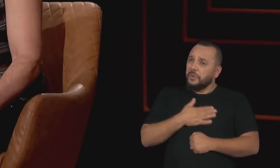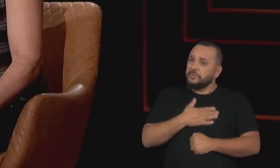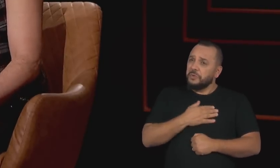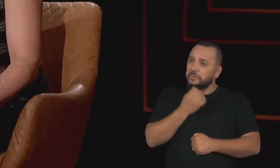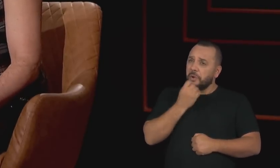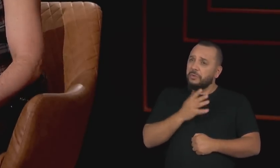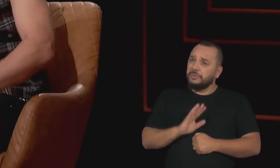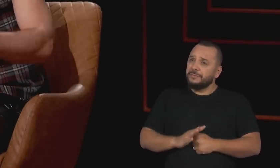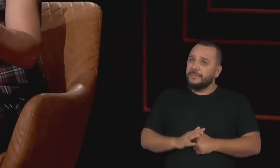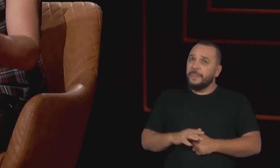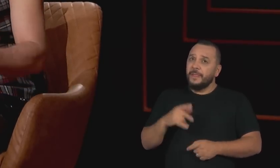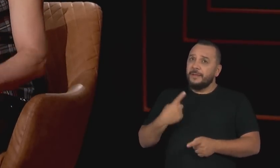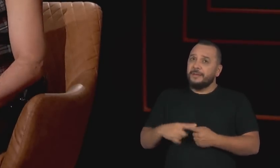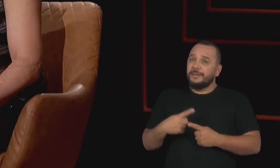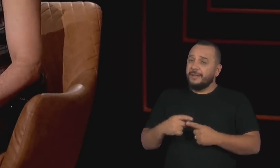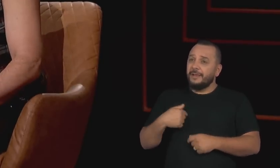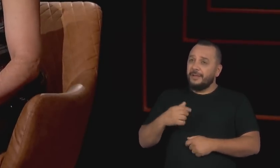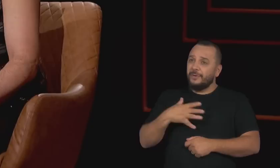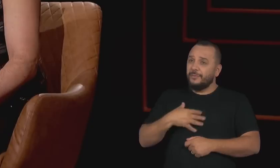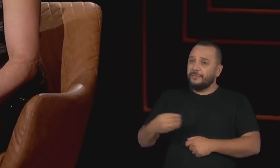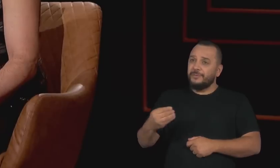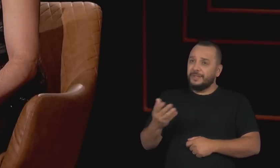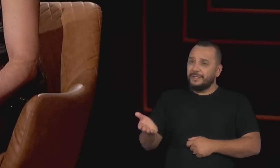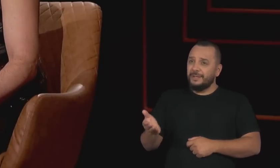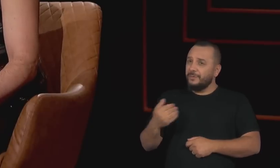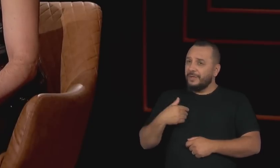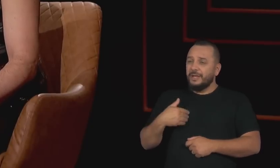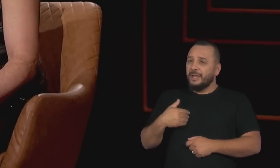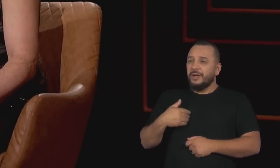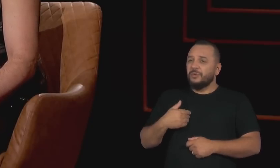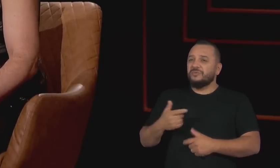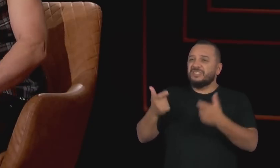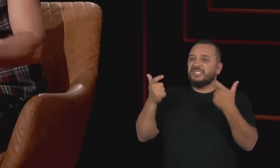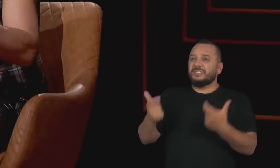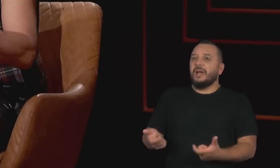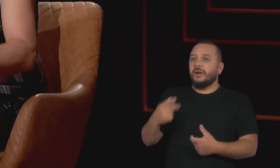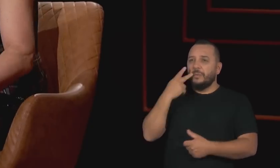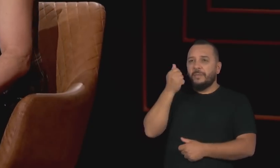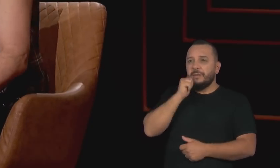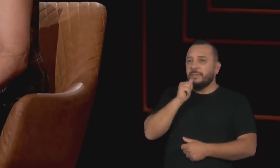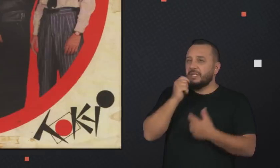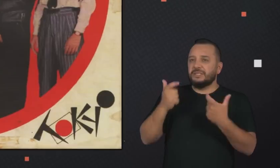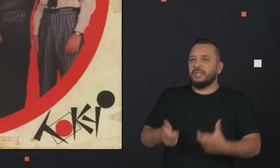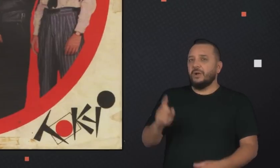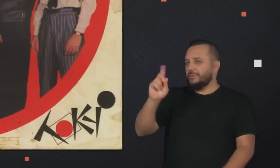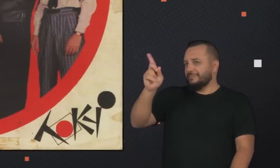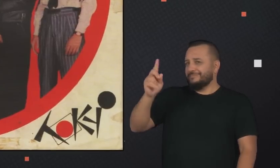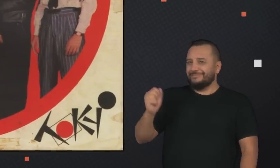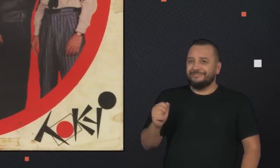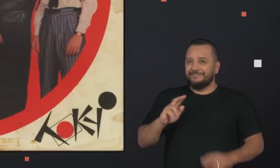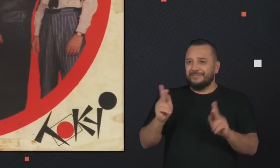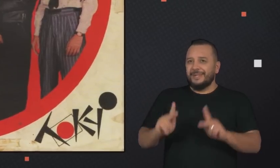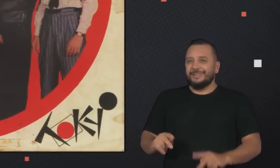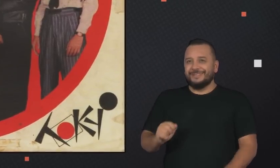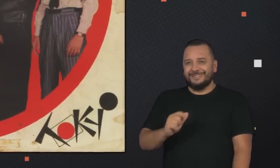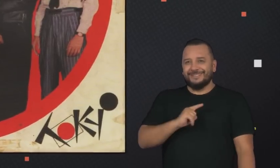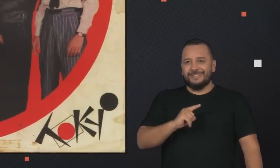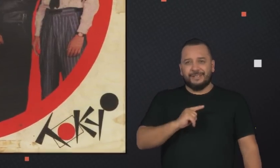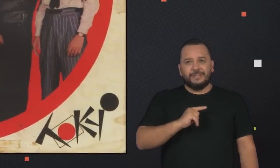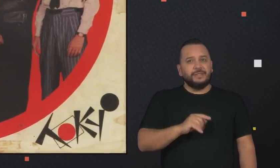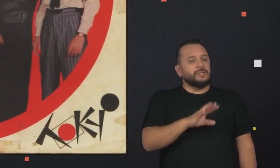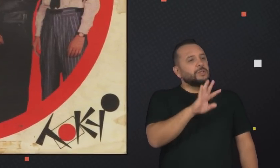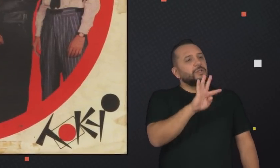eu sou um irmão, eu sou um filho que não enche o saco dos meus pais financeiramente em nada, nunca, entendeu? A Tóquio chegou a ser